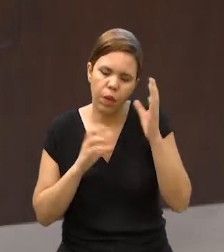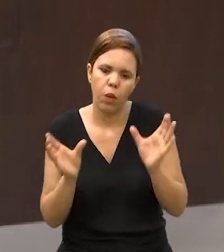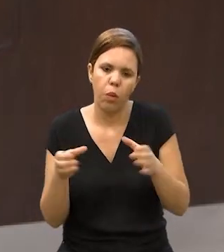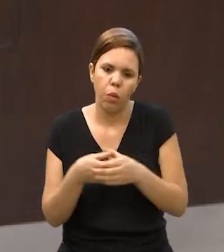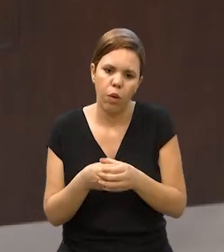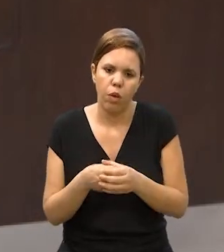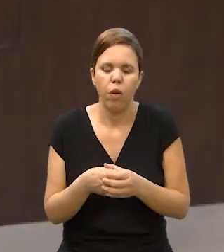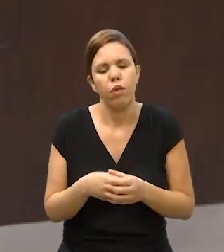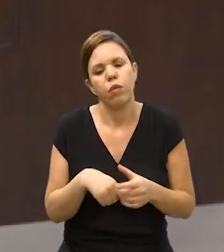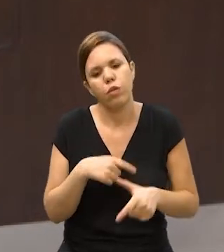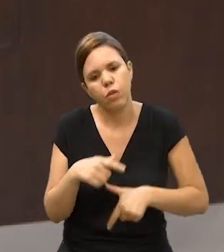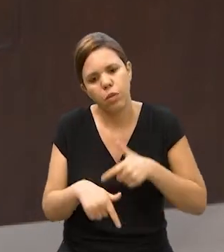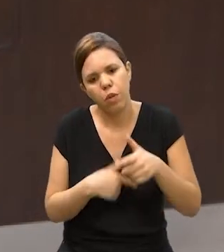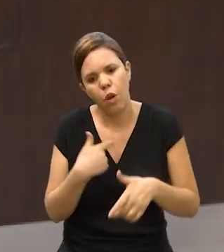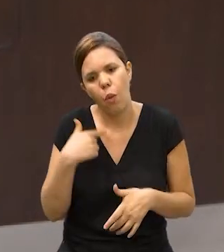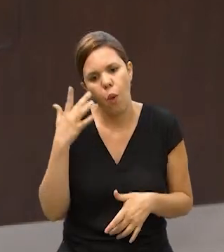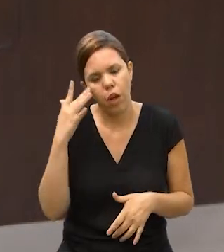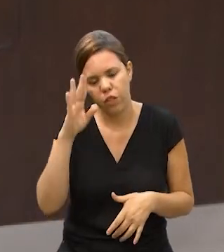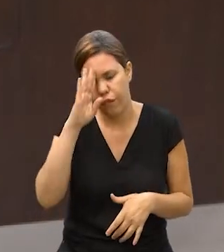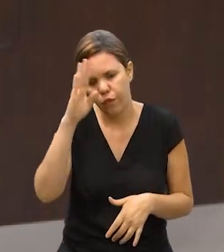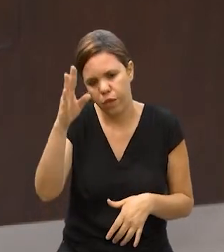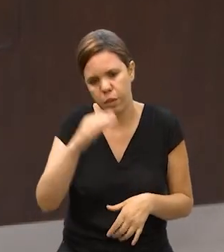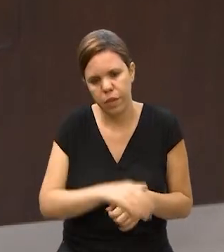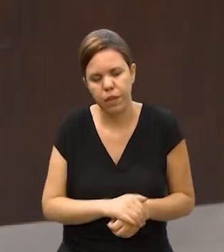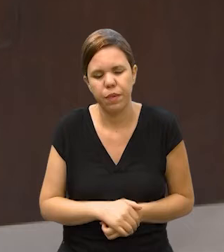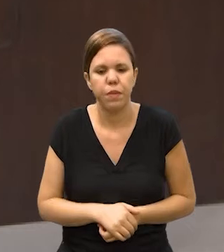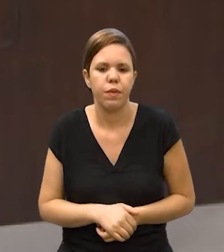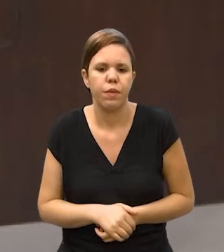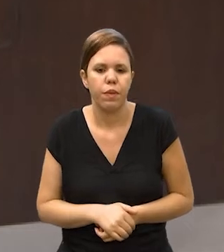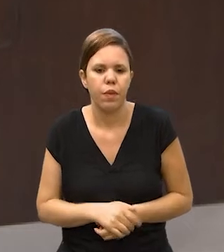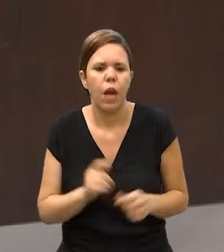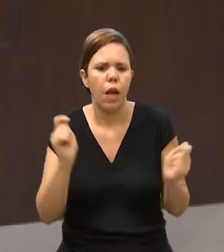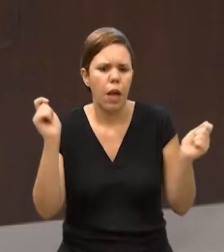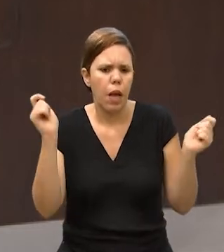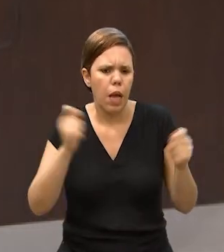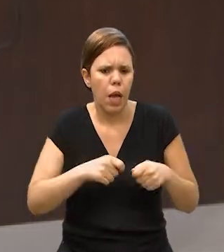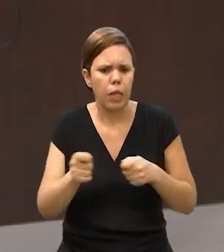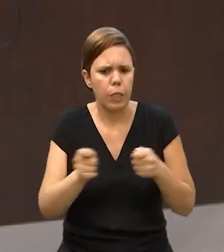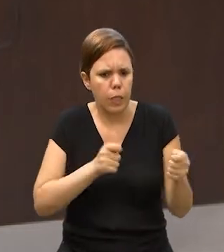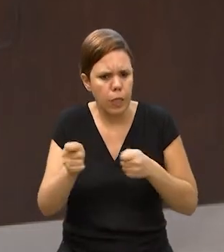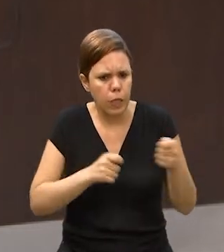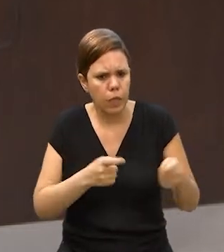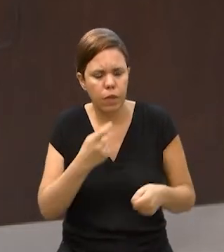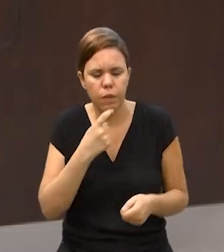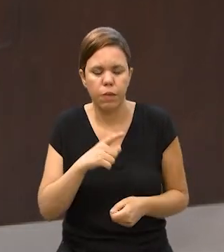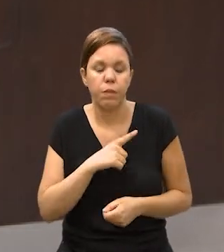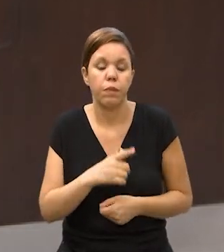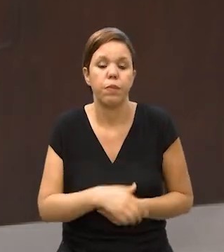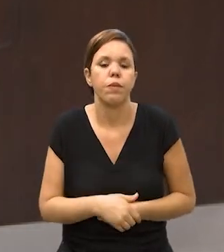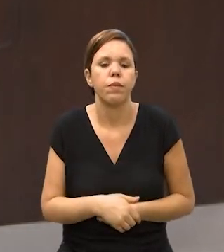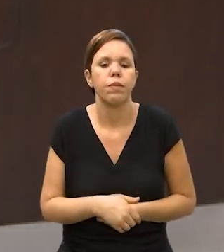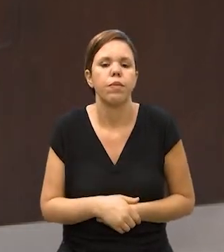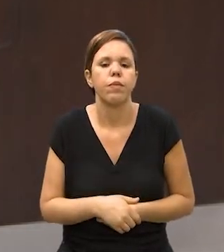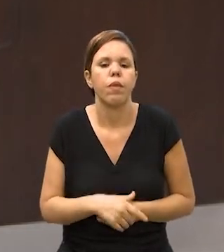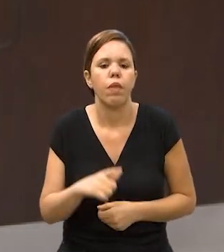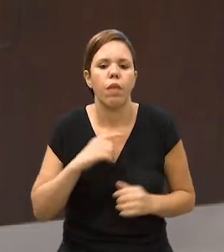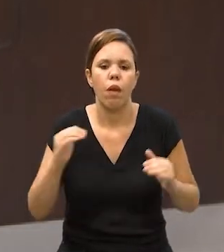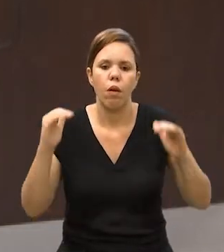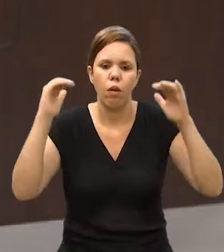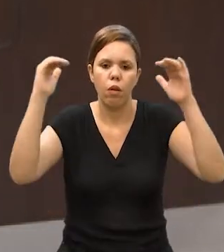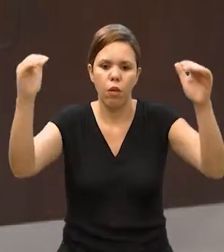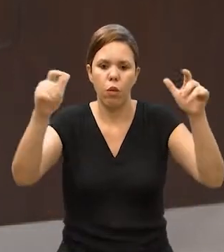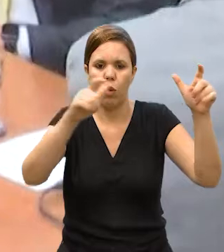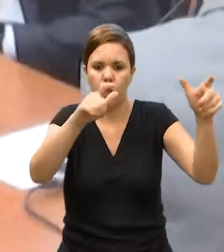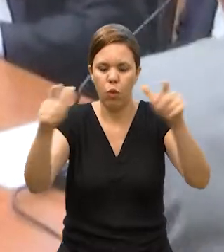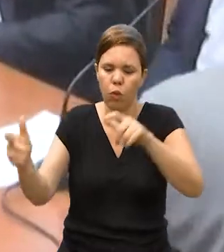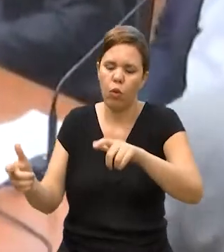comissão, que é uma comissão, eu falo, fundamental, né? Pela capacidade econômica que Campinas tem, né? Pela sua posição geográfica, aeroporto